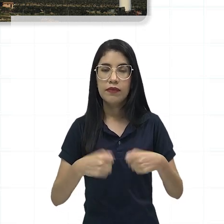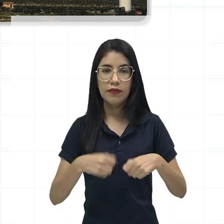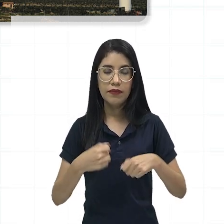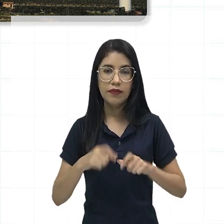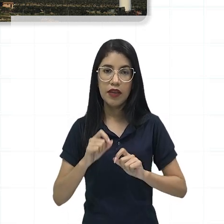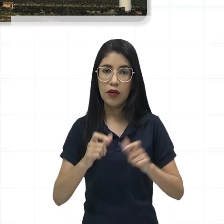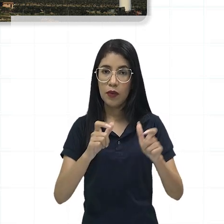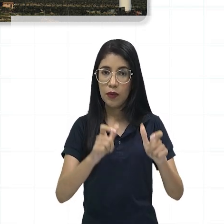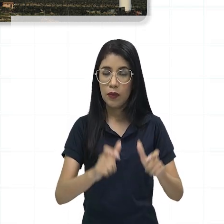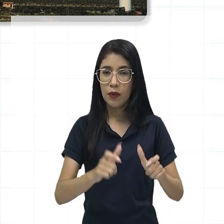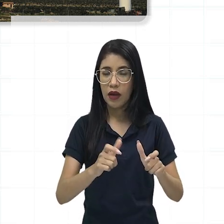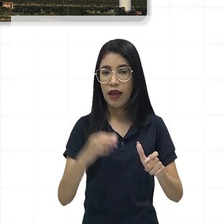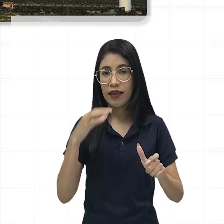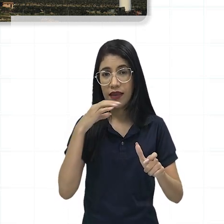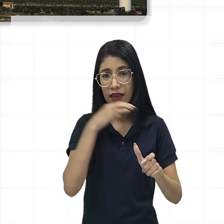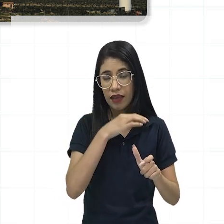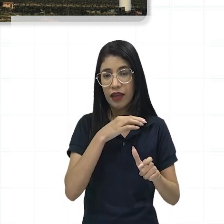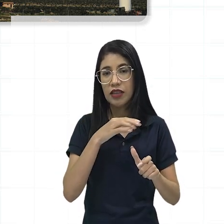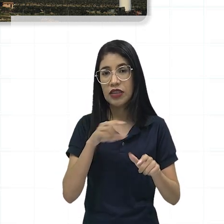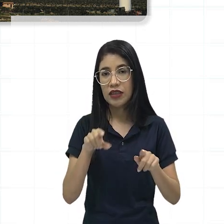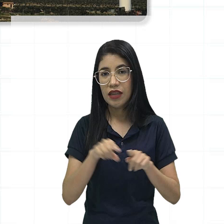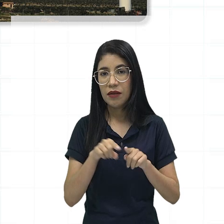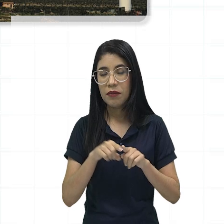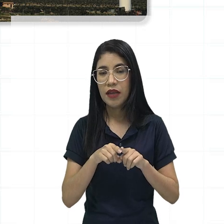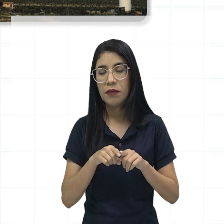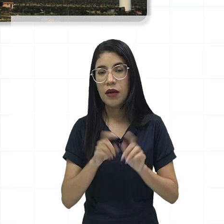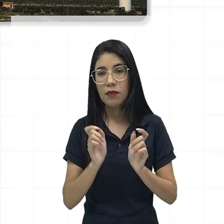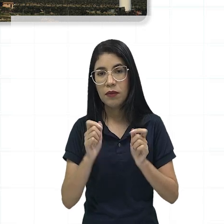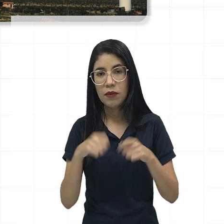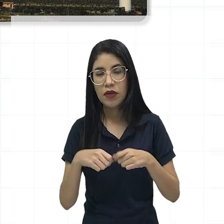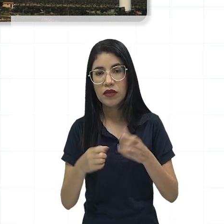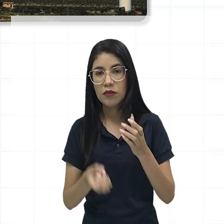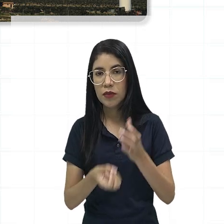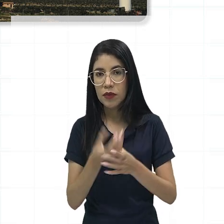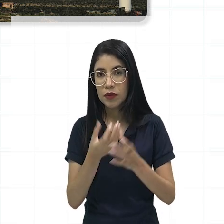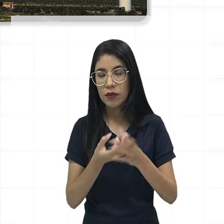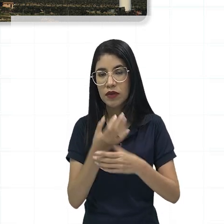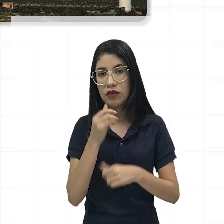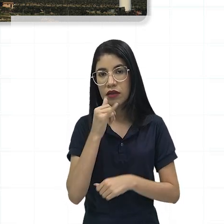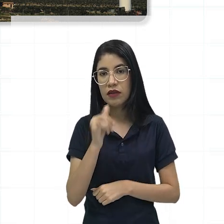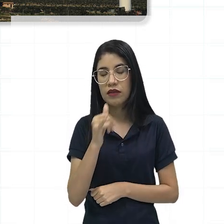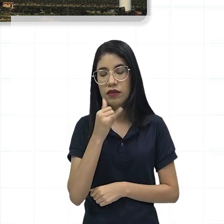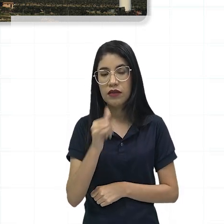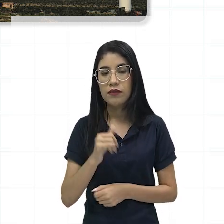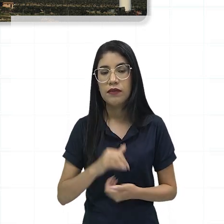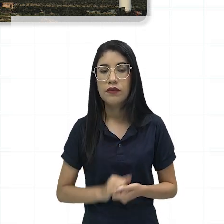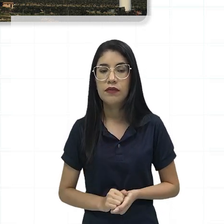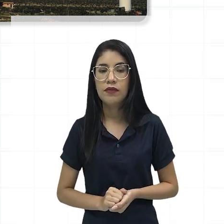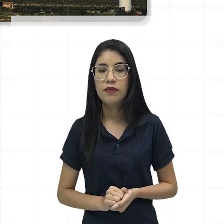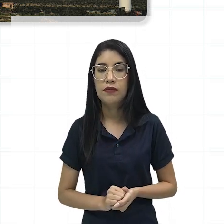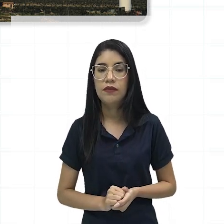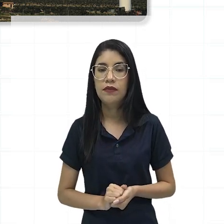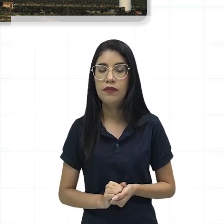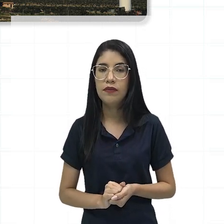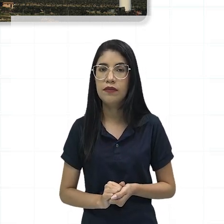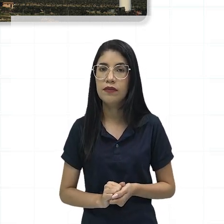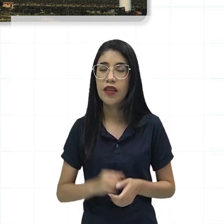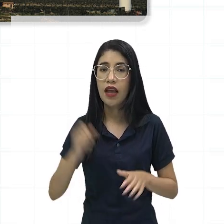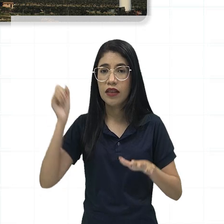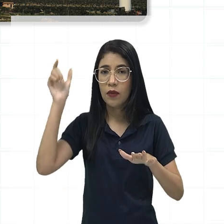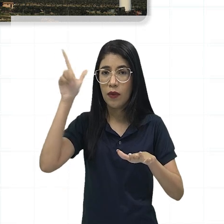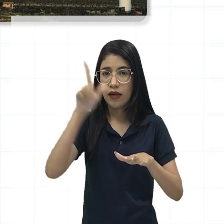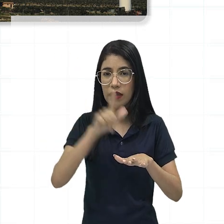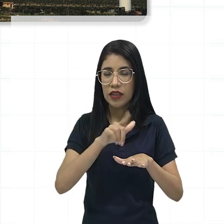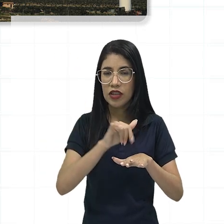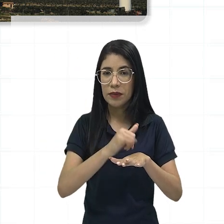que seja um local quente, né, para que a gente tenha essa formação dessa energia elétrica. A energia solar é